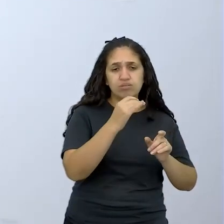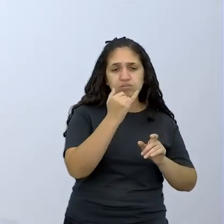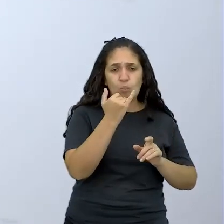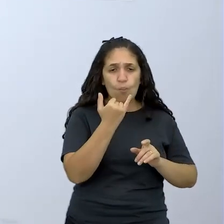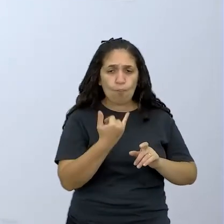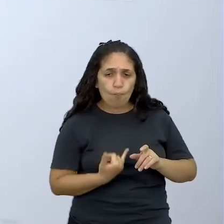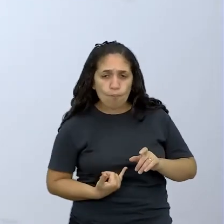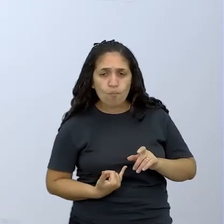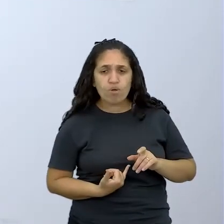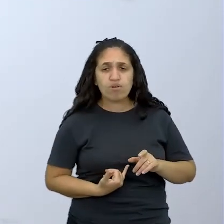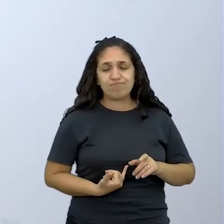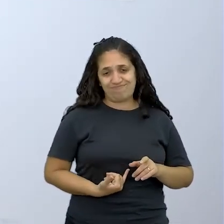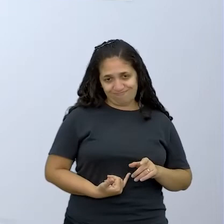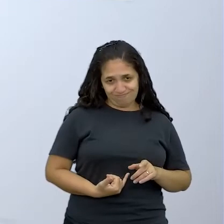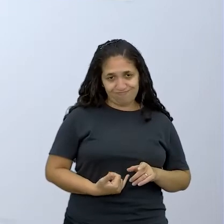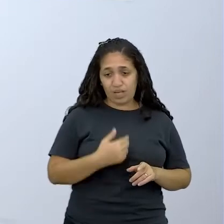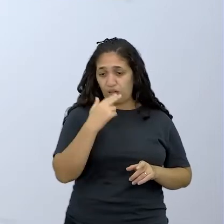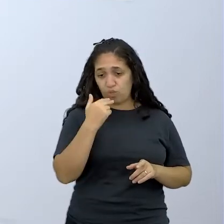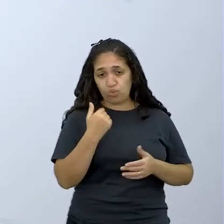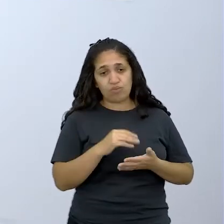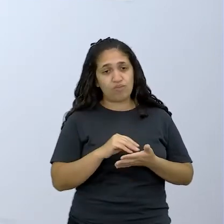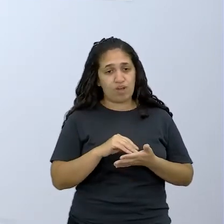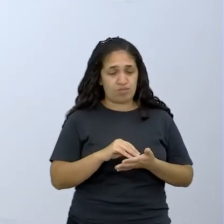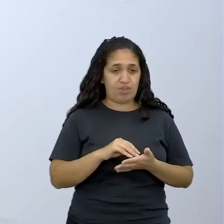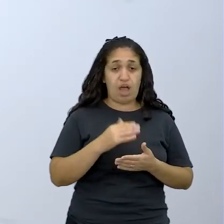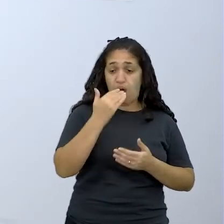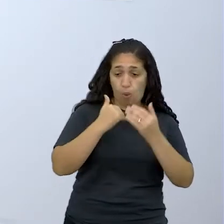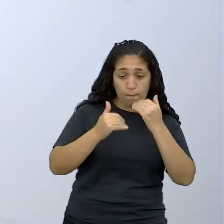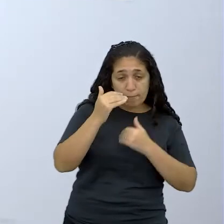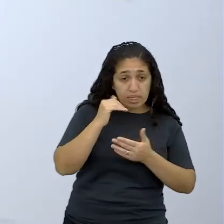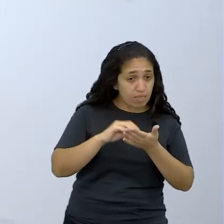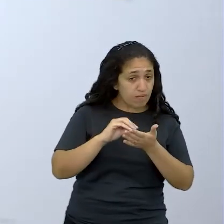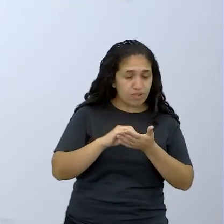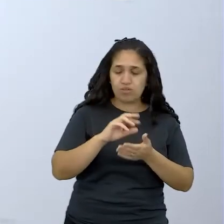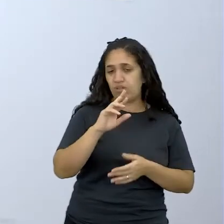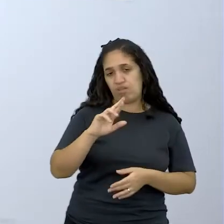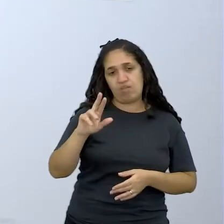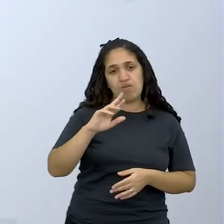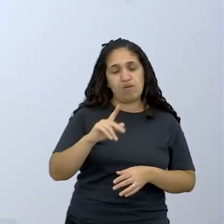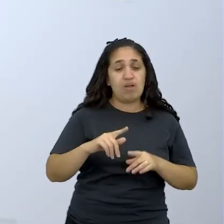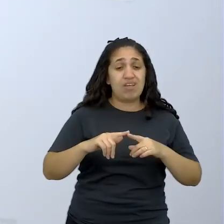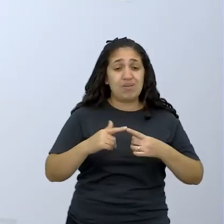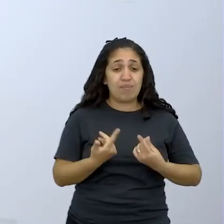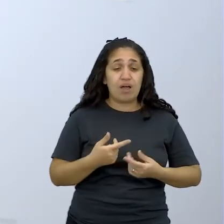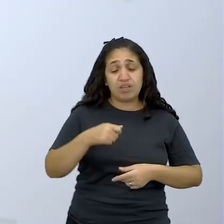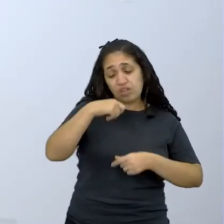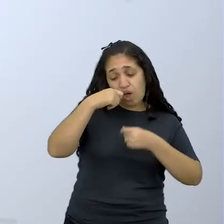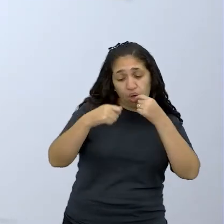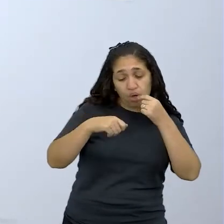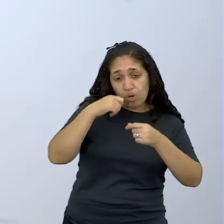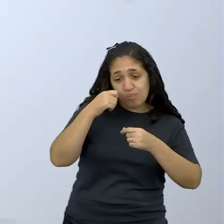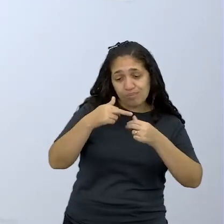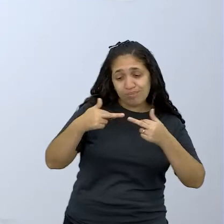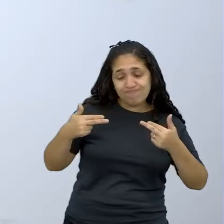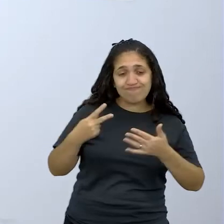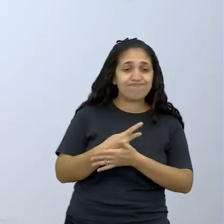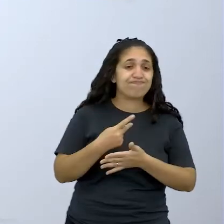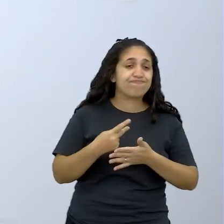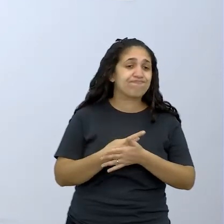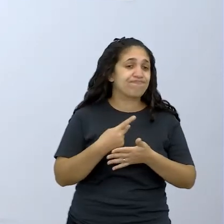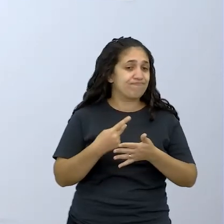desnutridos, não necessariamente porque faltam alimentos, mas porque às vezes consomem alimentos